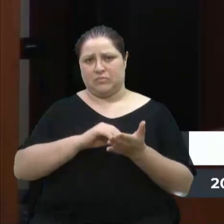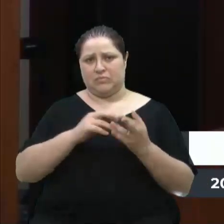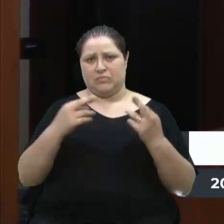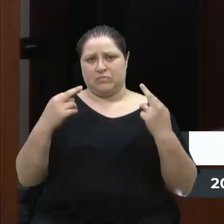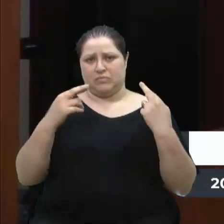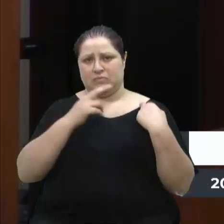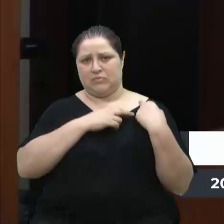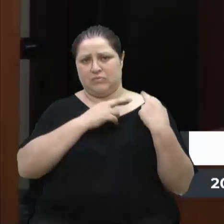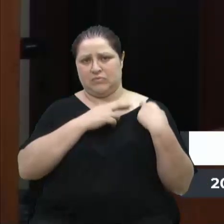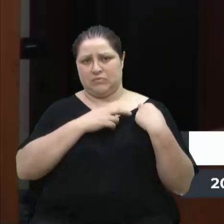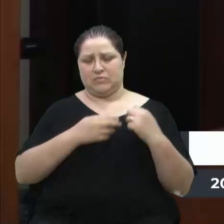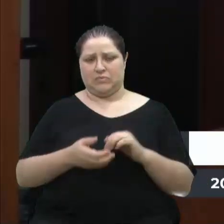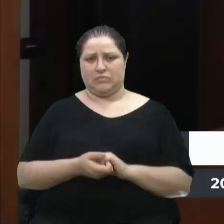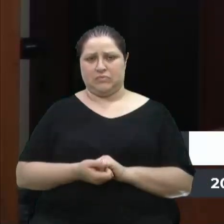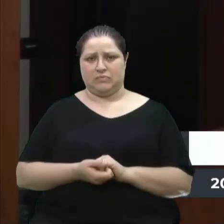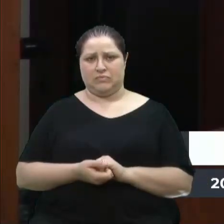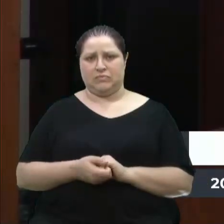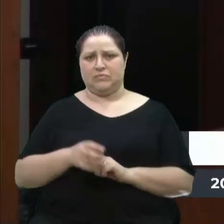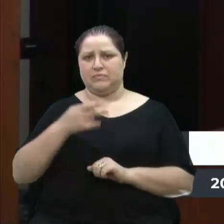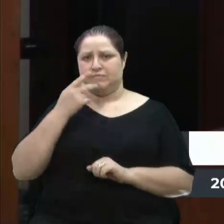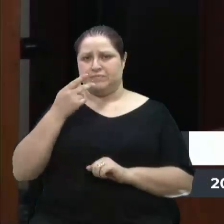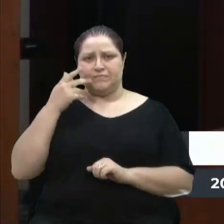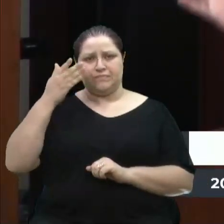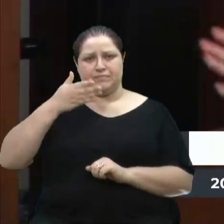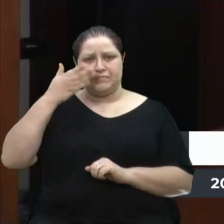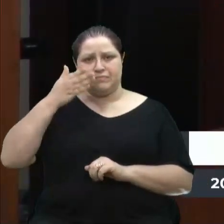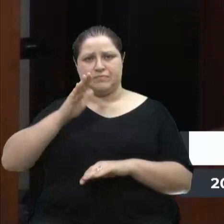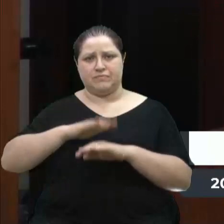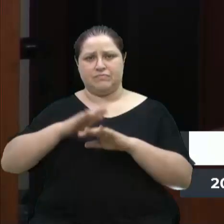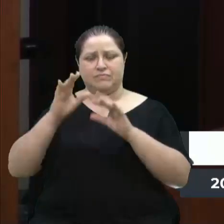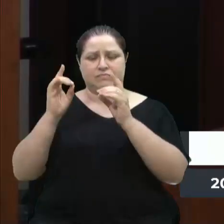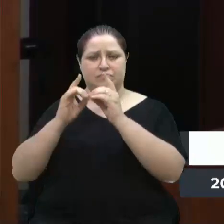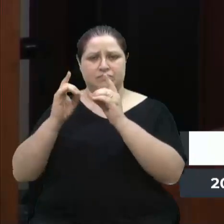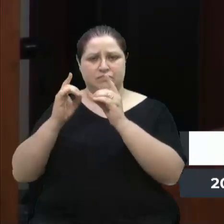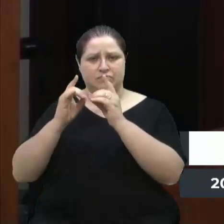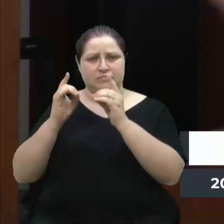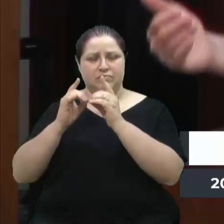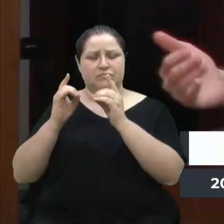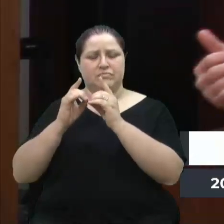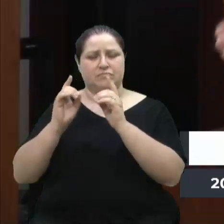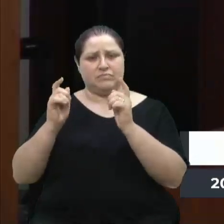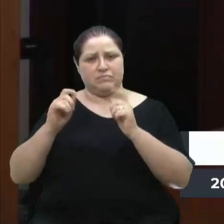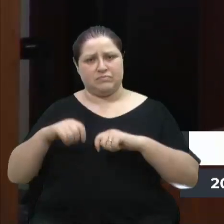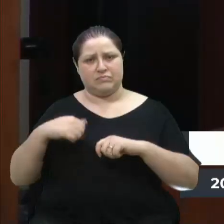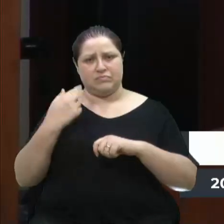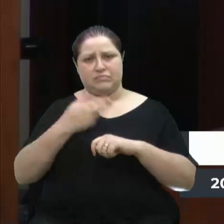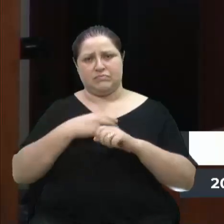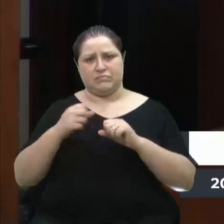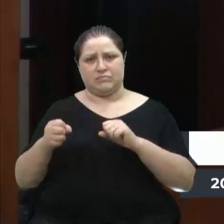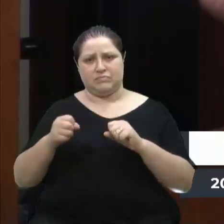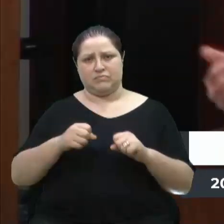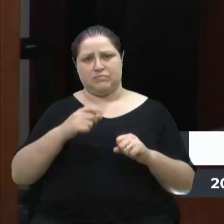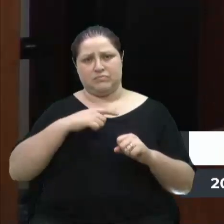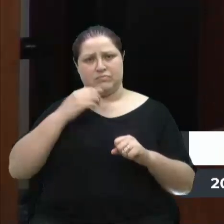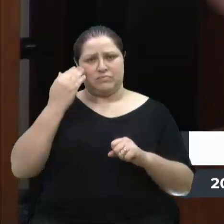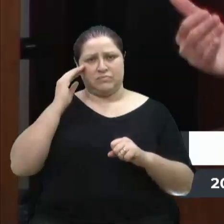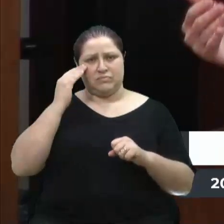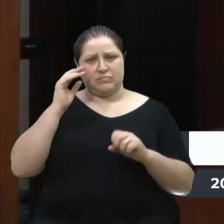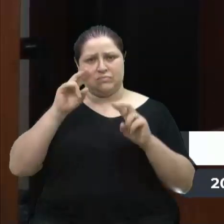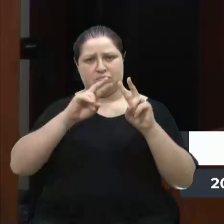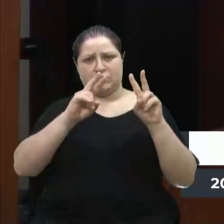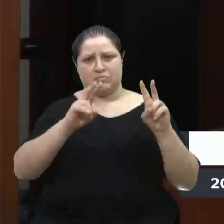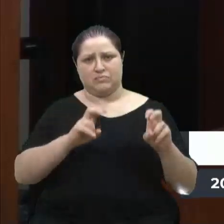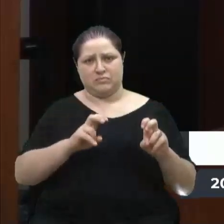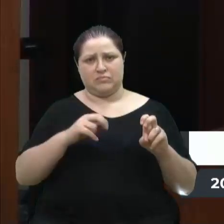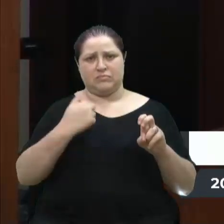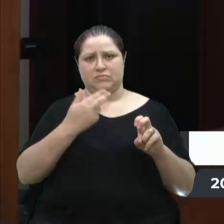Bom, eu quero fazer aqui esse discurso de uma forma mais didática possível, para que a gente possa ter um entendimento do assunto,